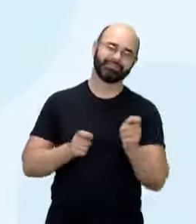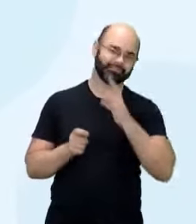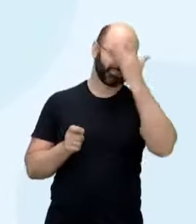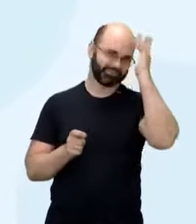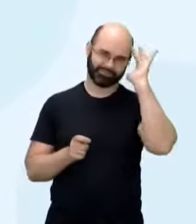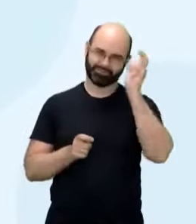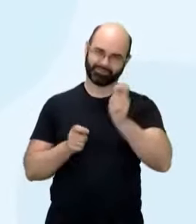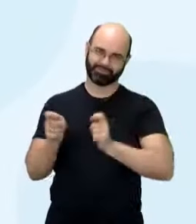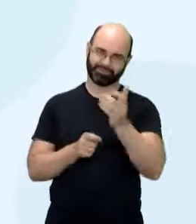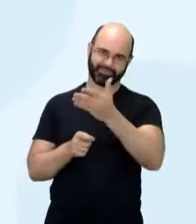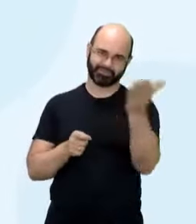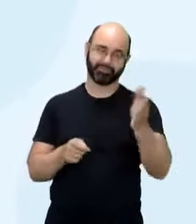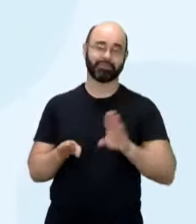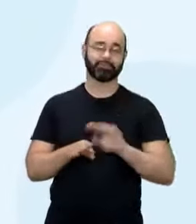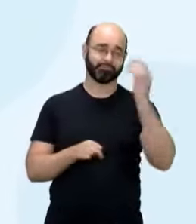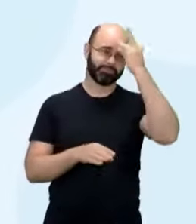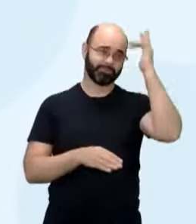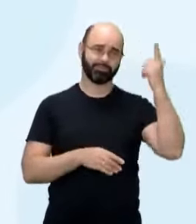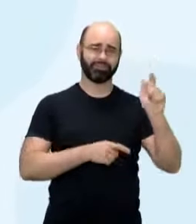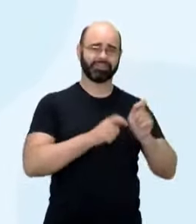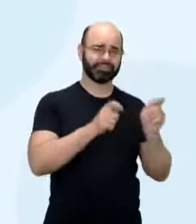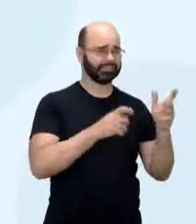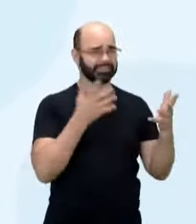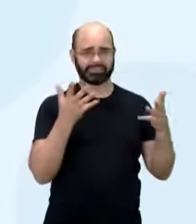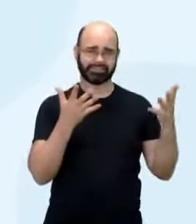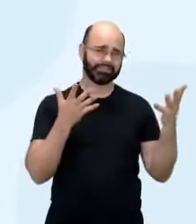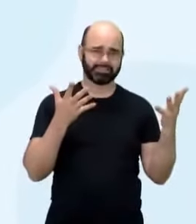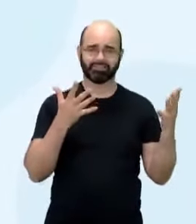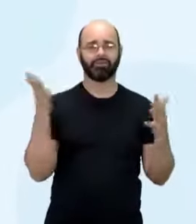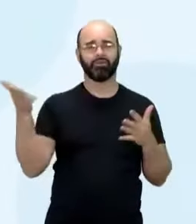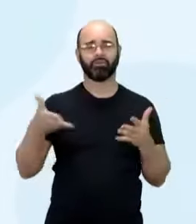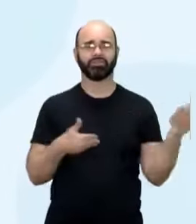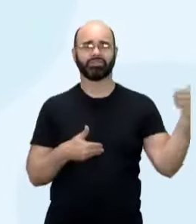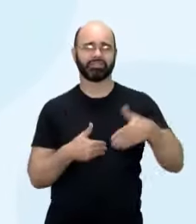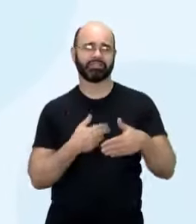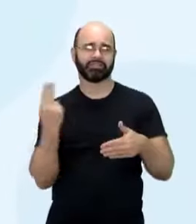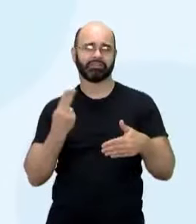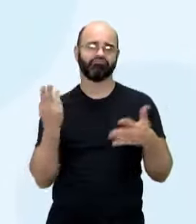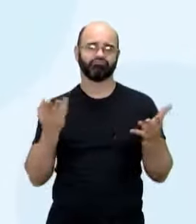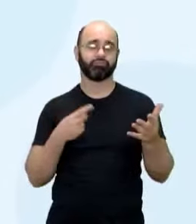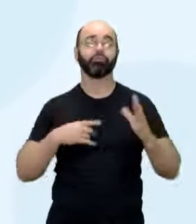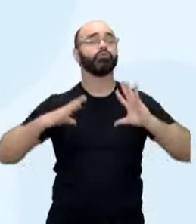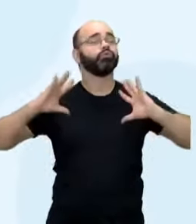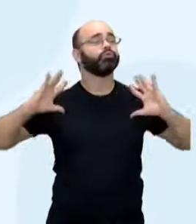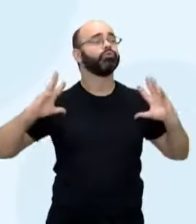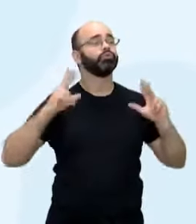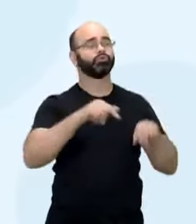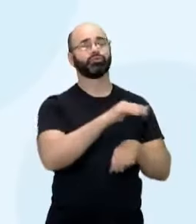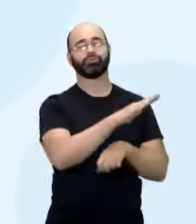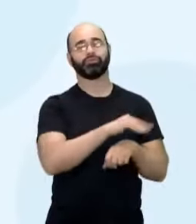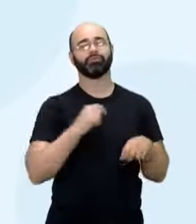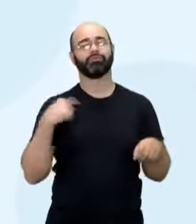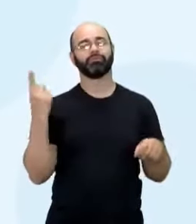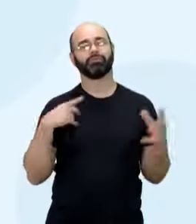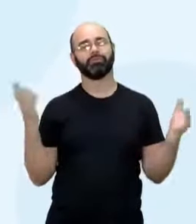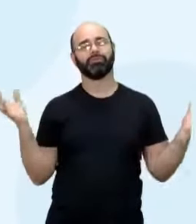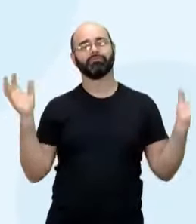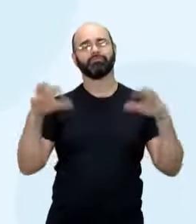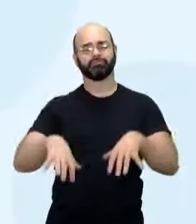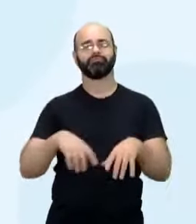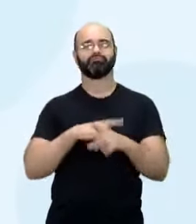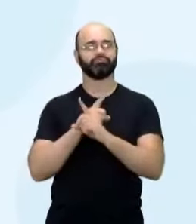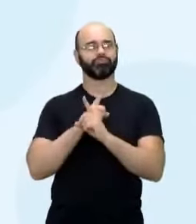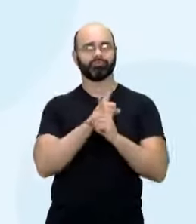gestores que vocês conhecem, que estavam enrolados e que não conseguiram estar aqui hoje conosco, chama todo mundo e vamos nos reunir do